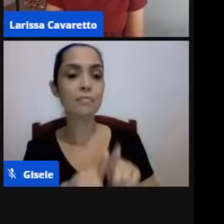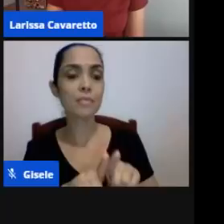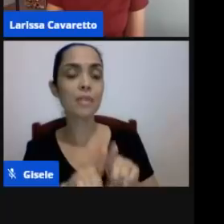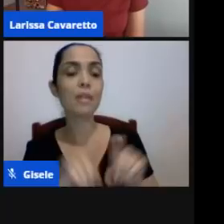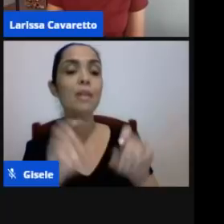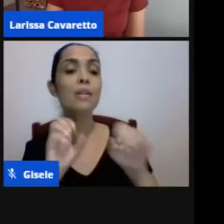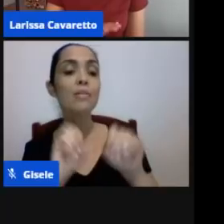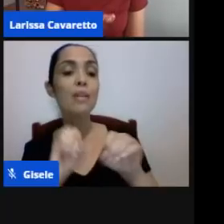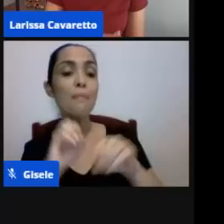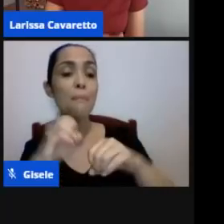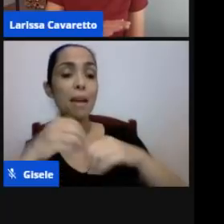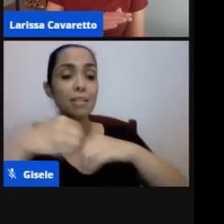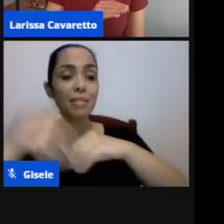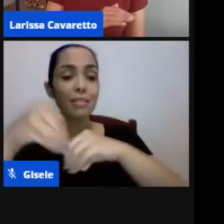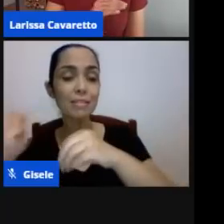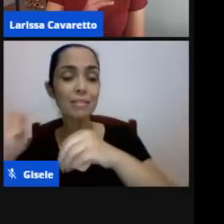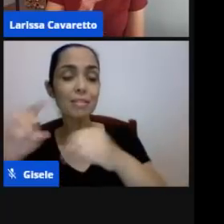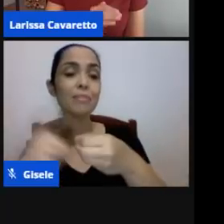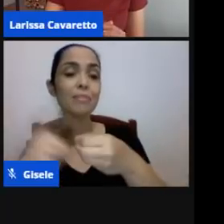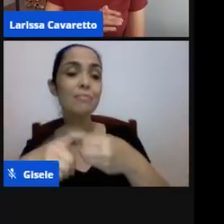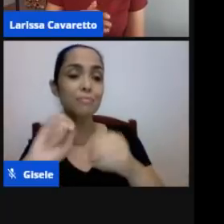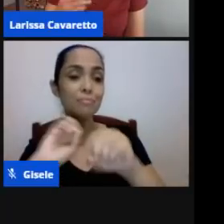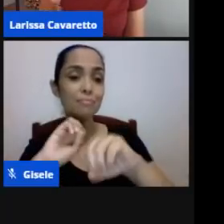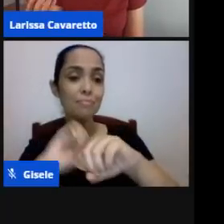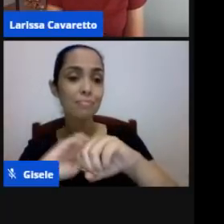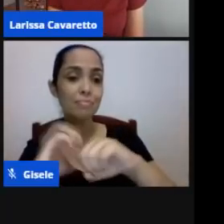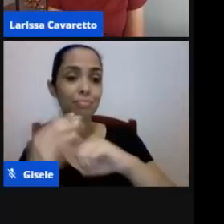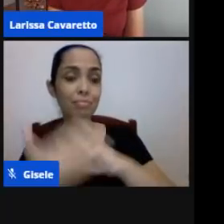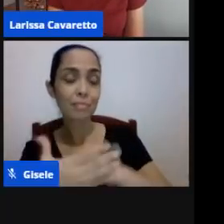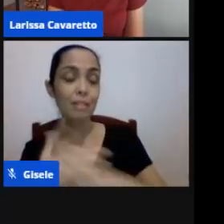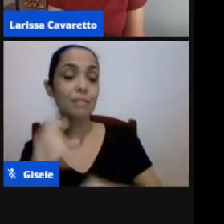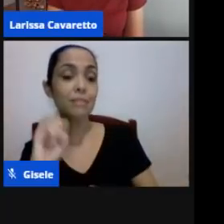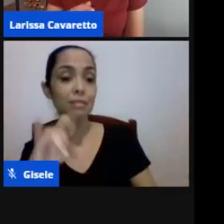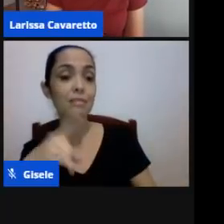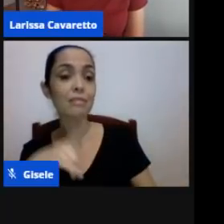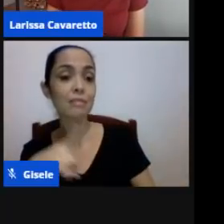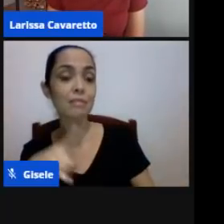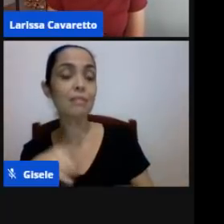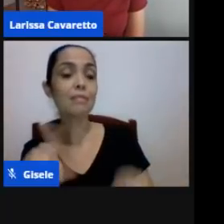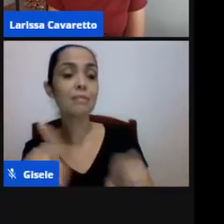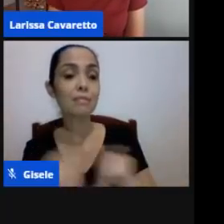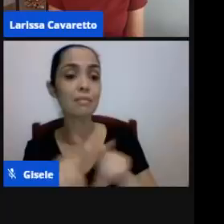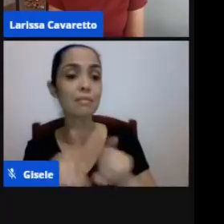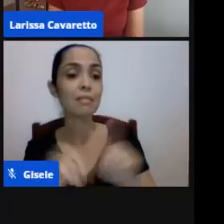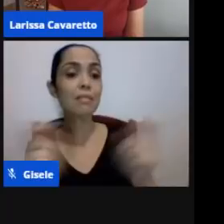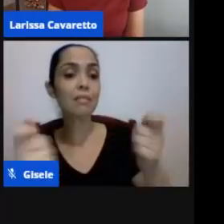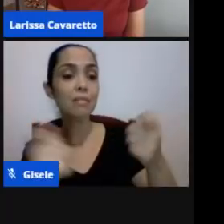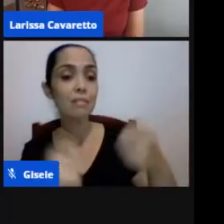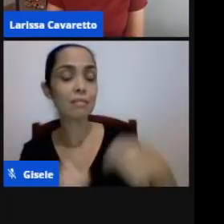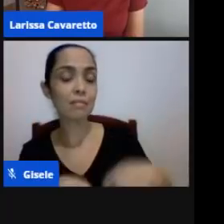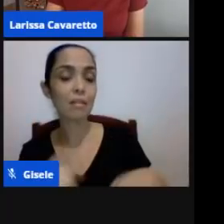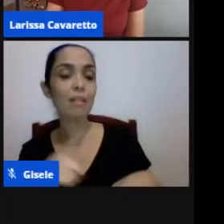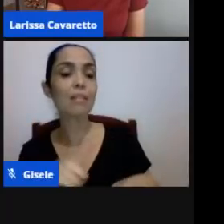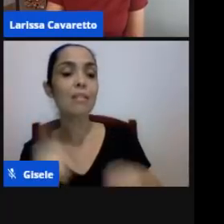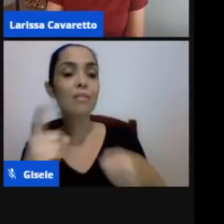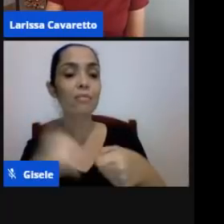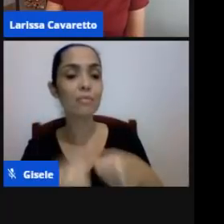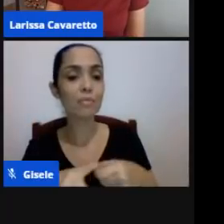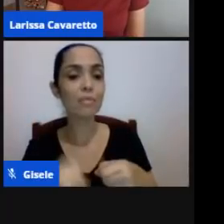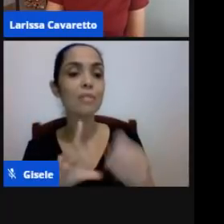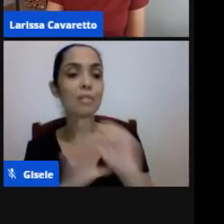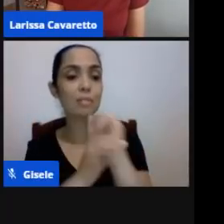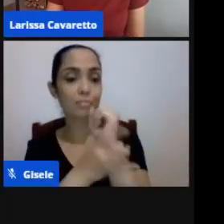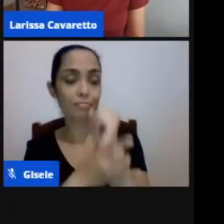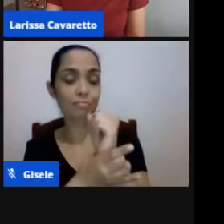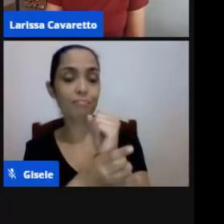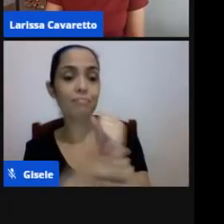transmissão, mas que se os devidos cuidados forem realmente tomados, a gente pode sim voltar de maneira segura.